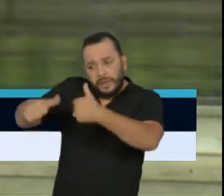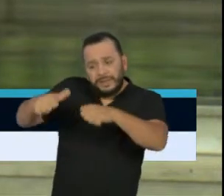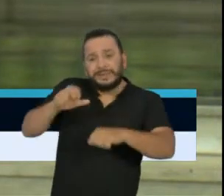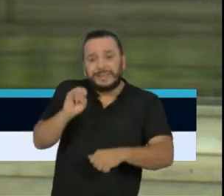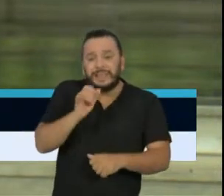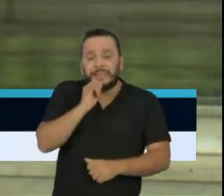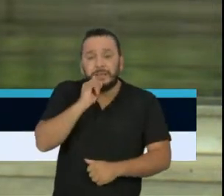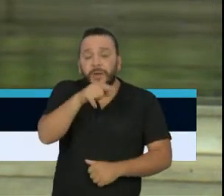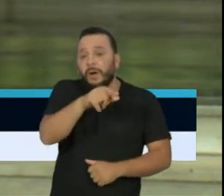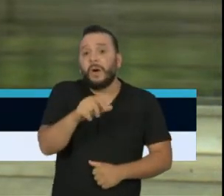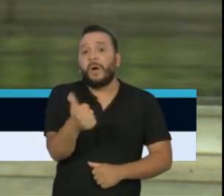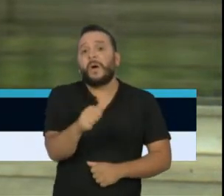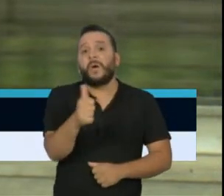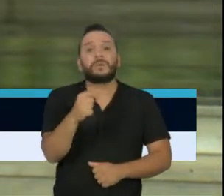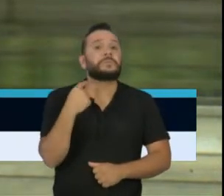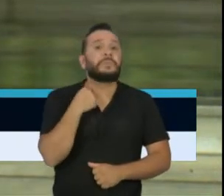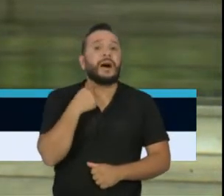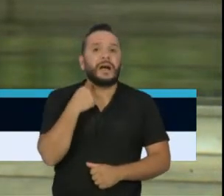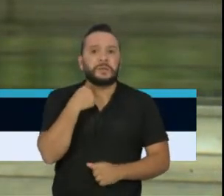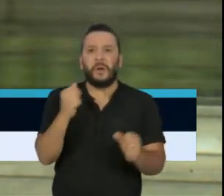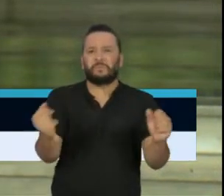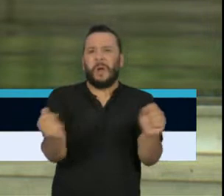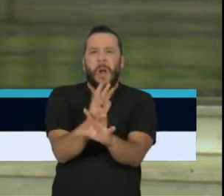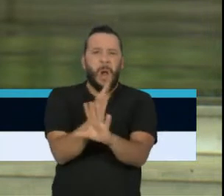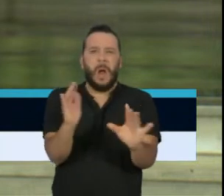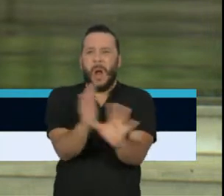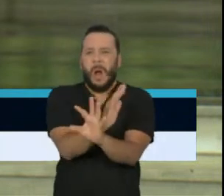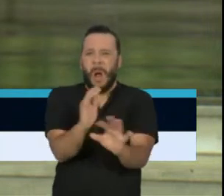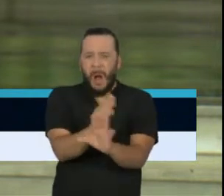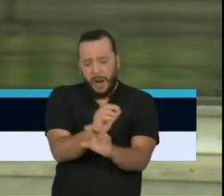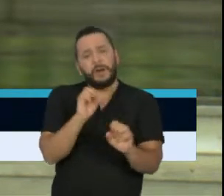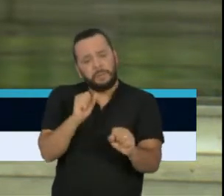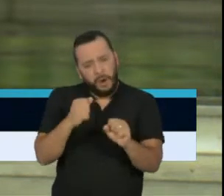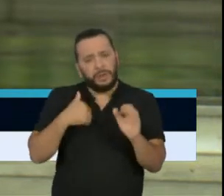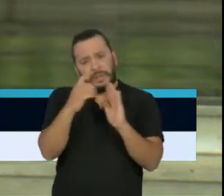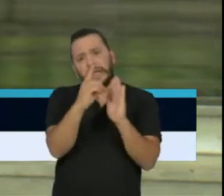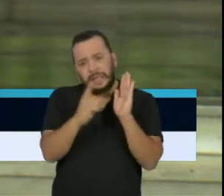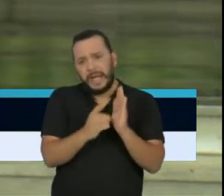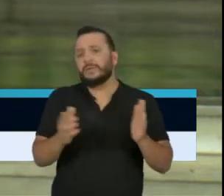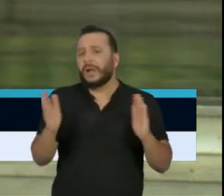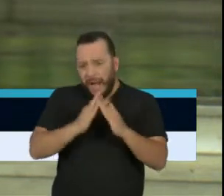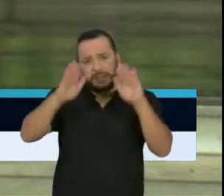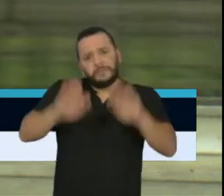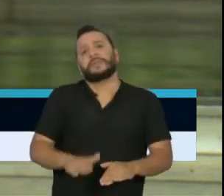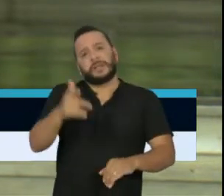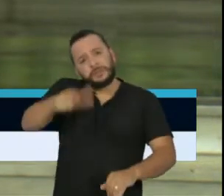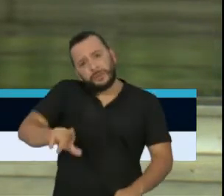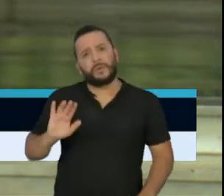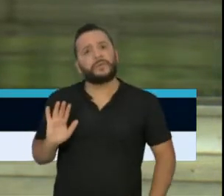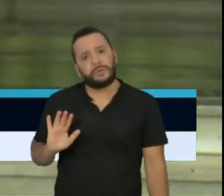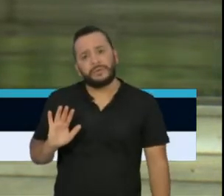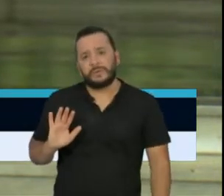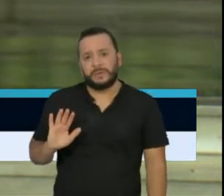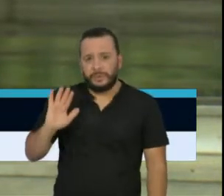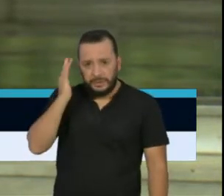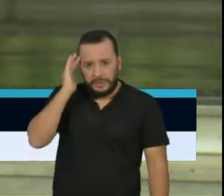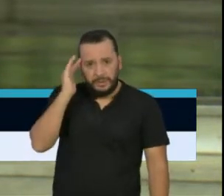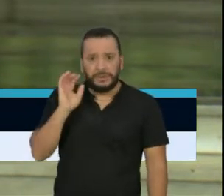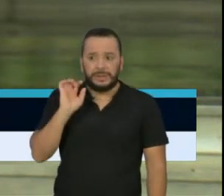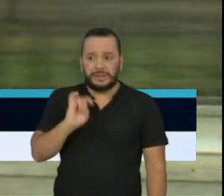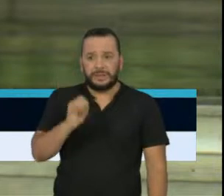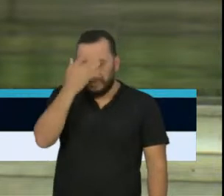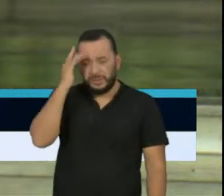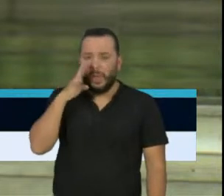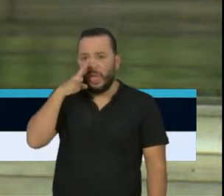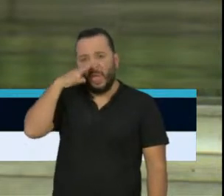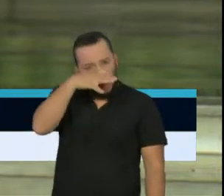da ciência. Se as pessoas não se protegerem, não ficarem em casa, não usarem máscaras, não adotarem os procedimentos que a saúde